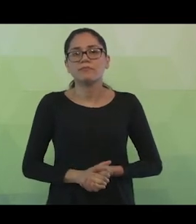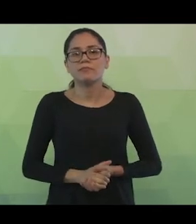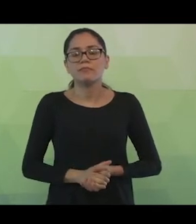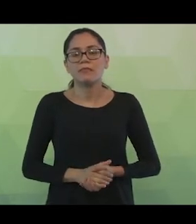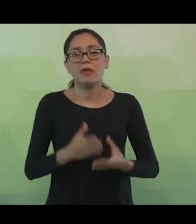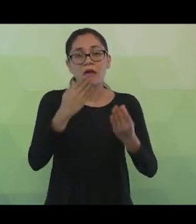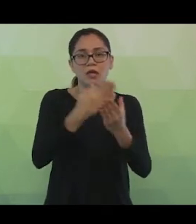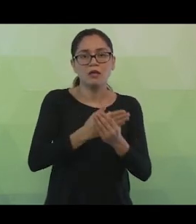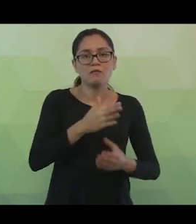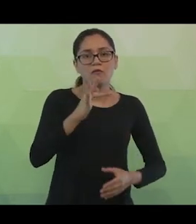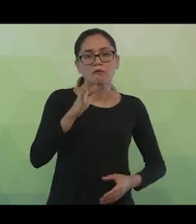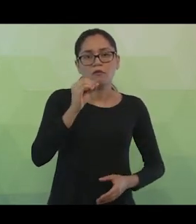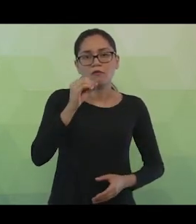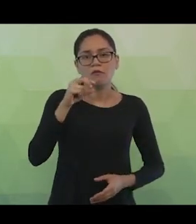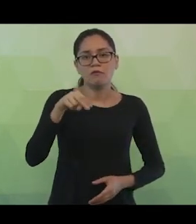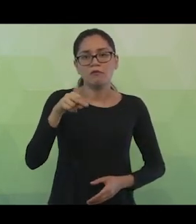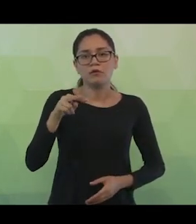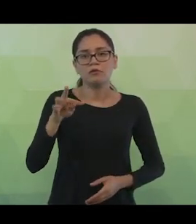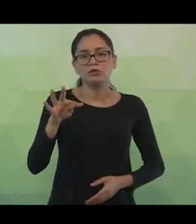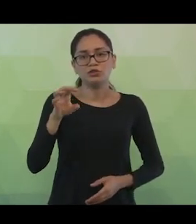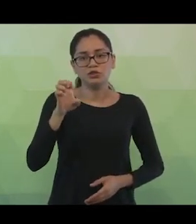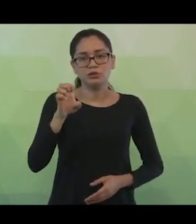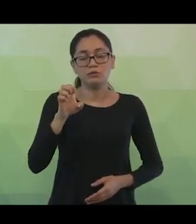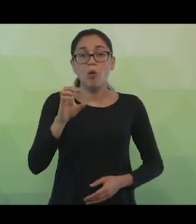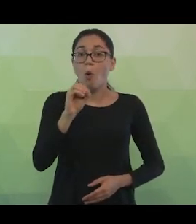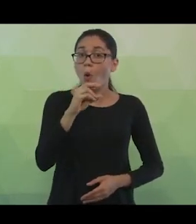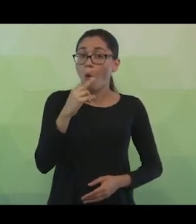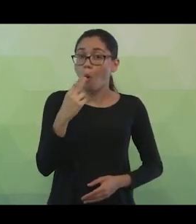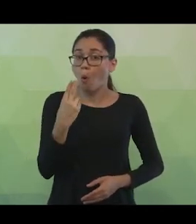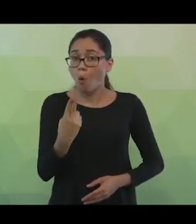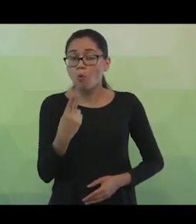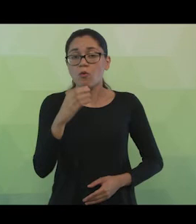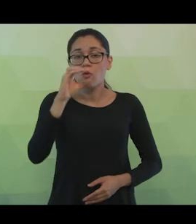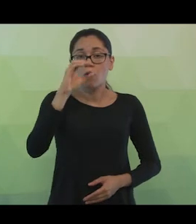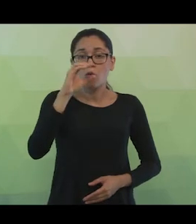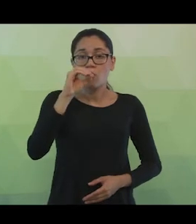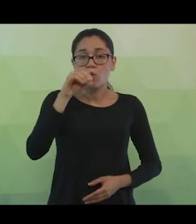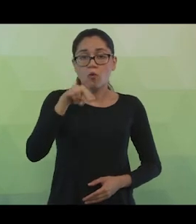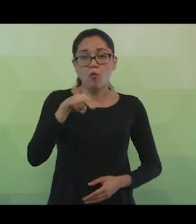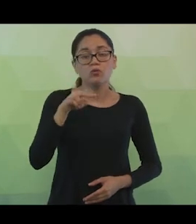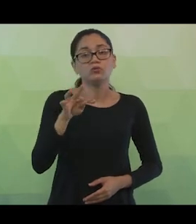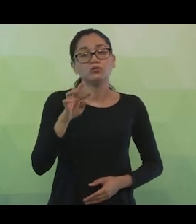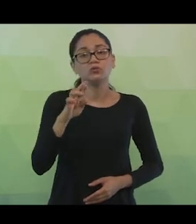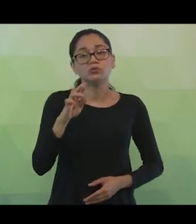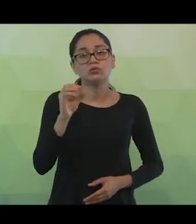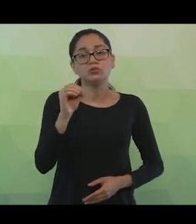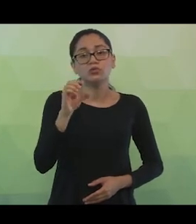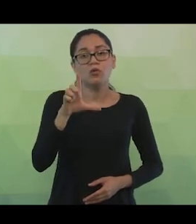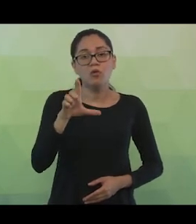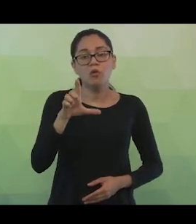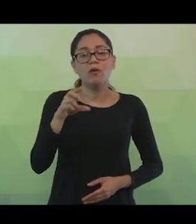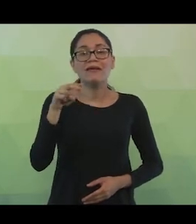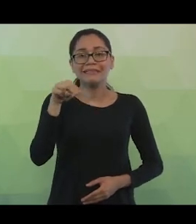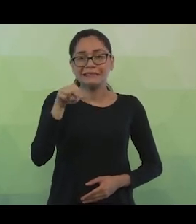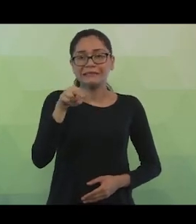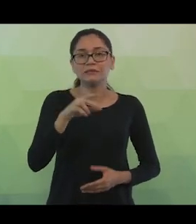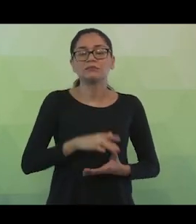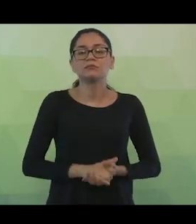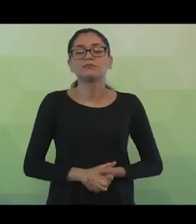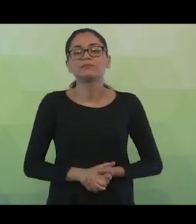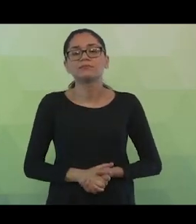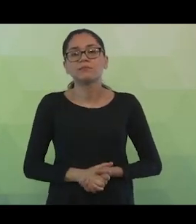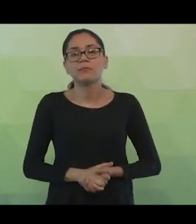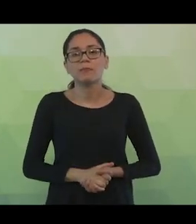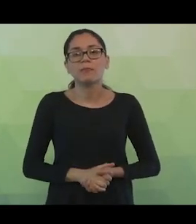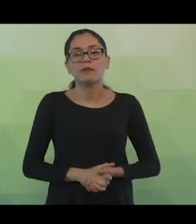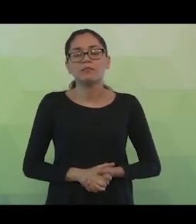arquivo fonte, ou simplesmente Ctrl N. Vamos incluir agora